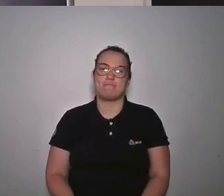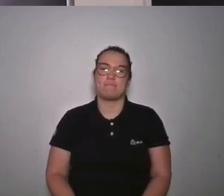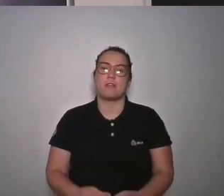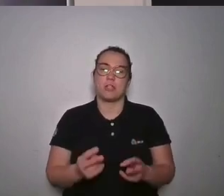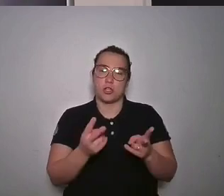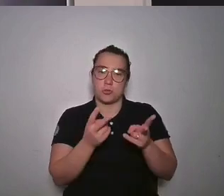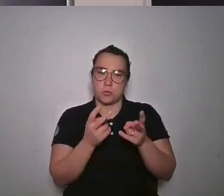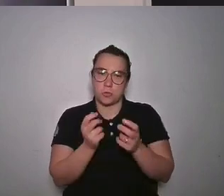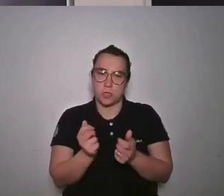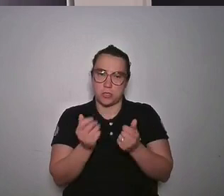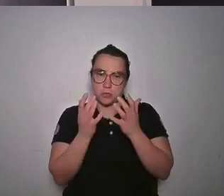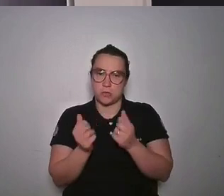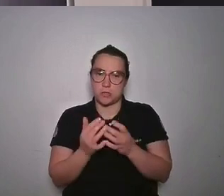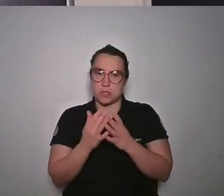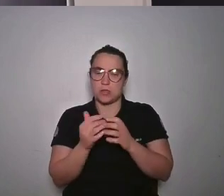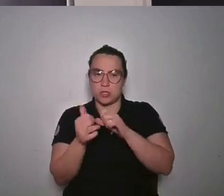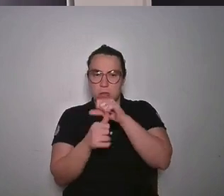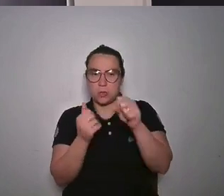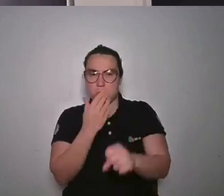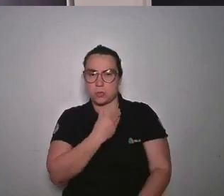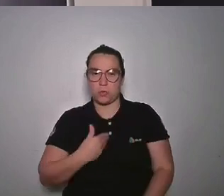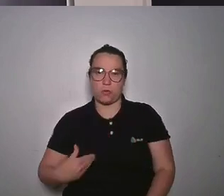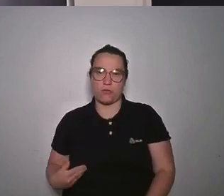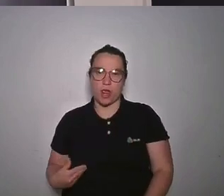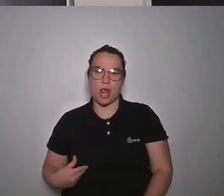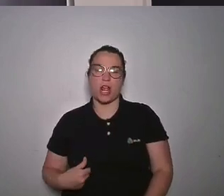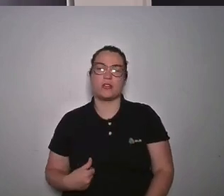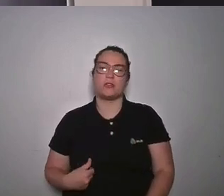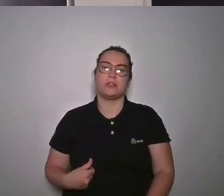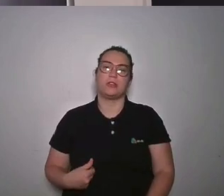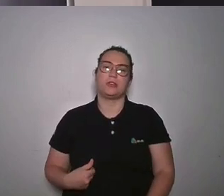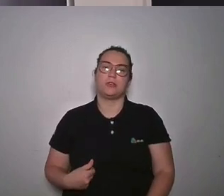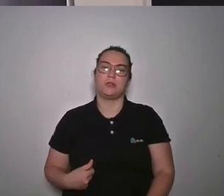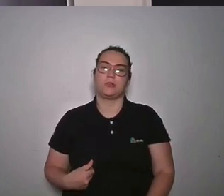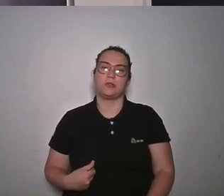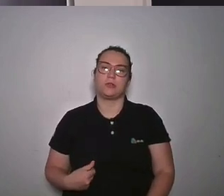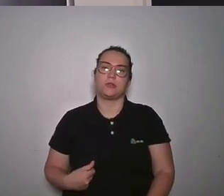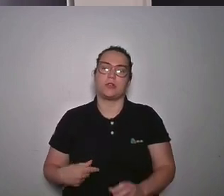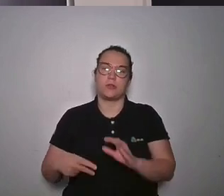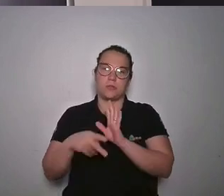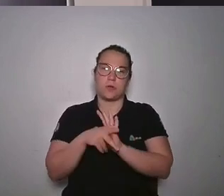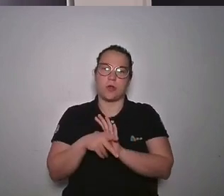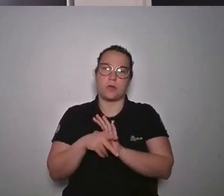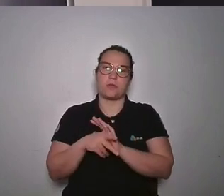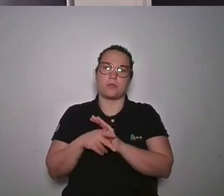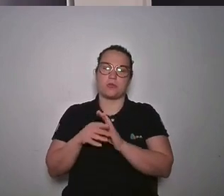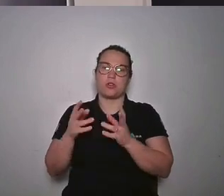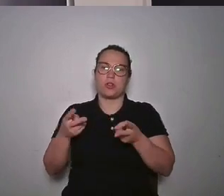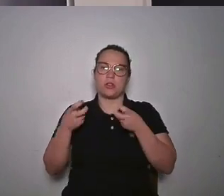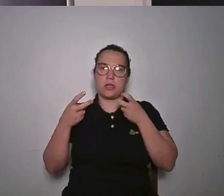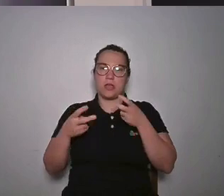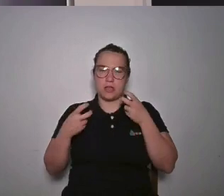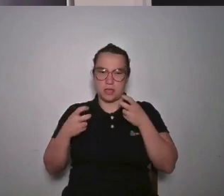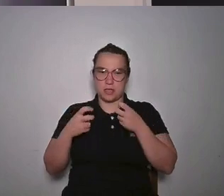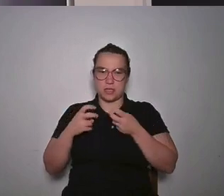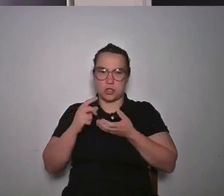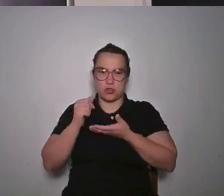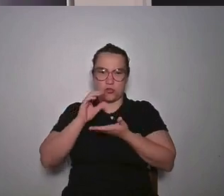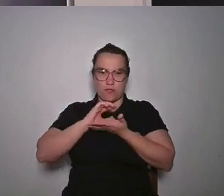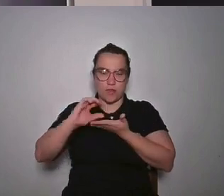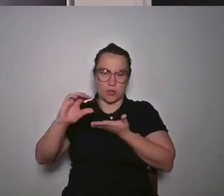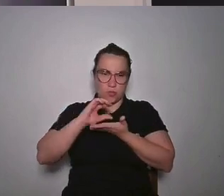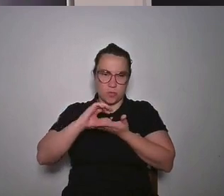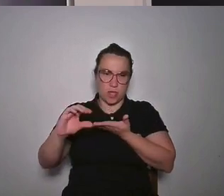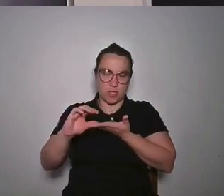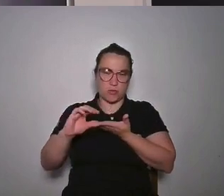alienação, tem as transferências governamentais e a própria operação de crédito, em investimento